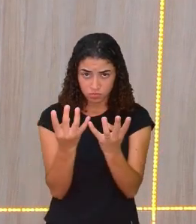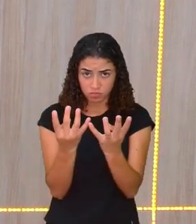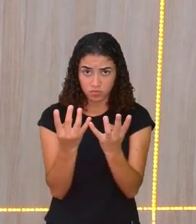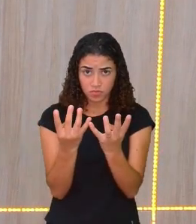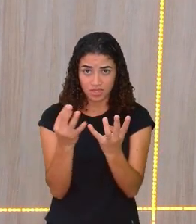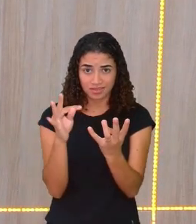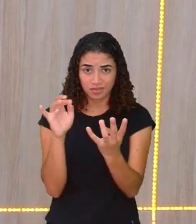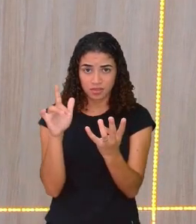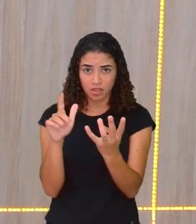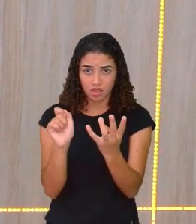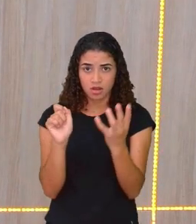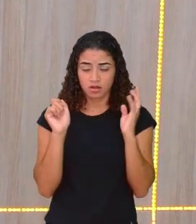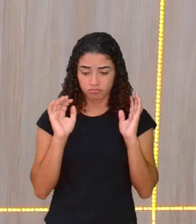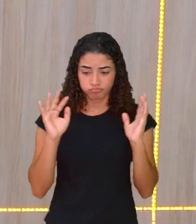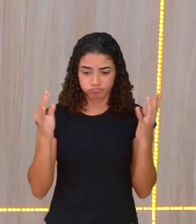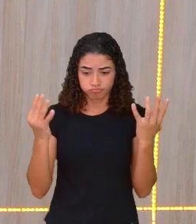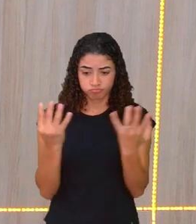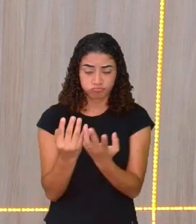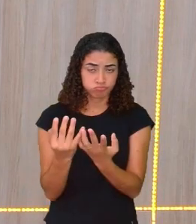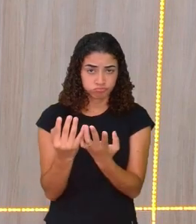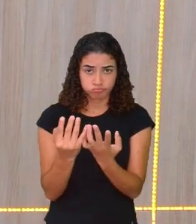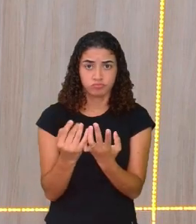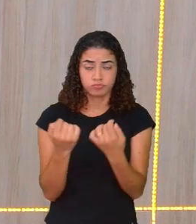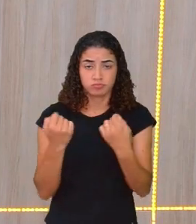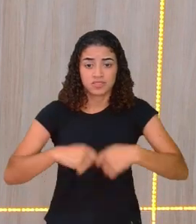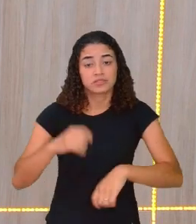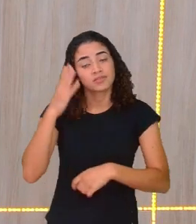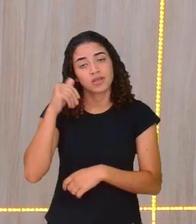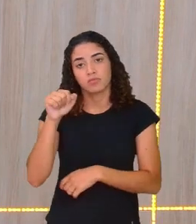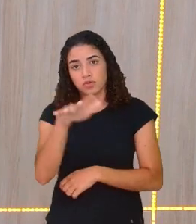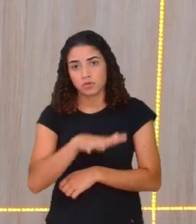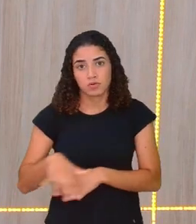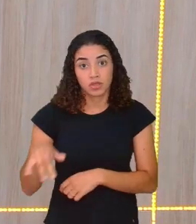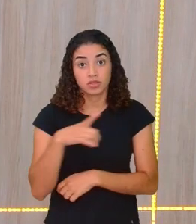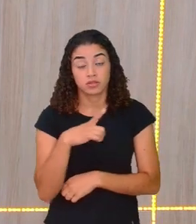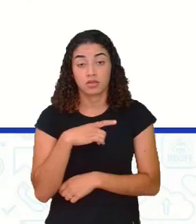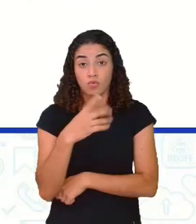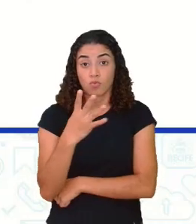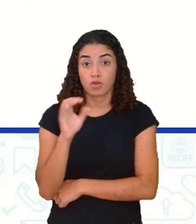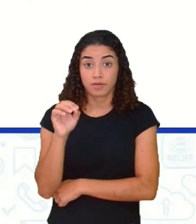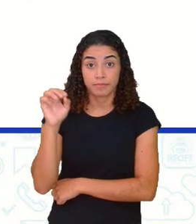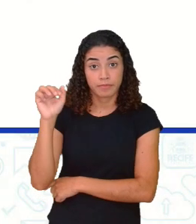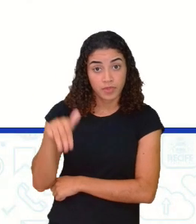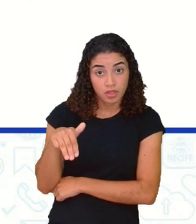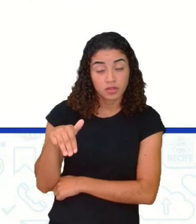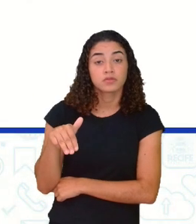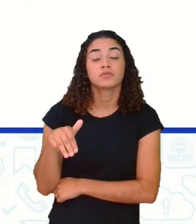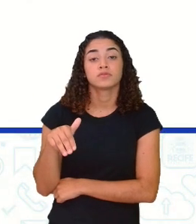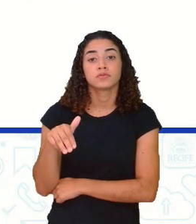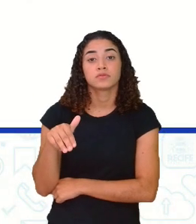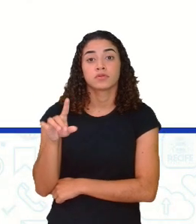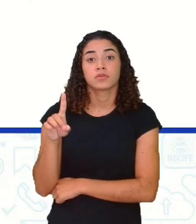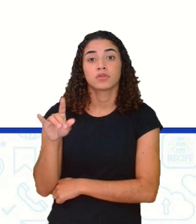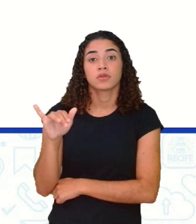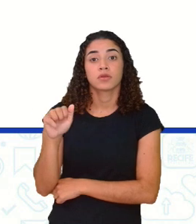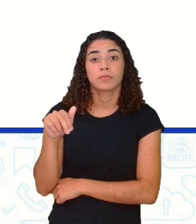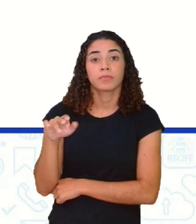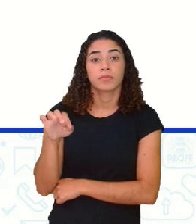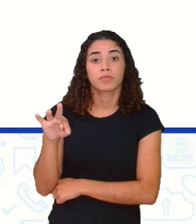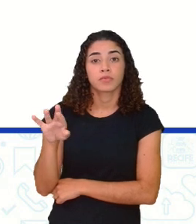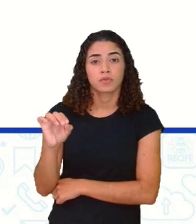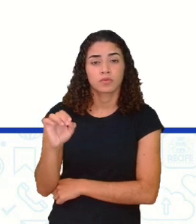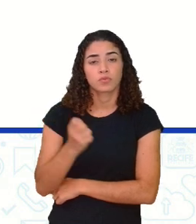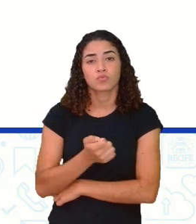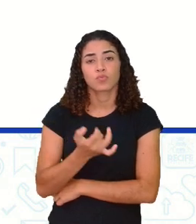de arame. Sabe-se que esse terreno possui 40 metros de diâmetro.